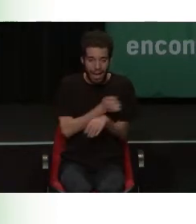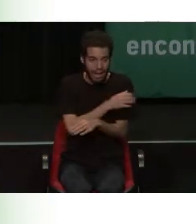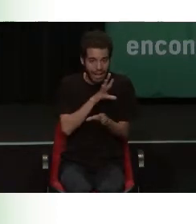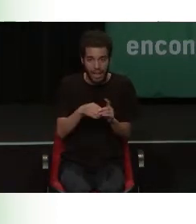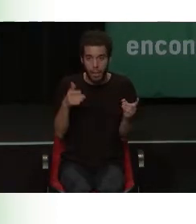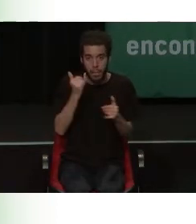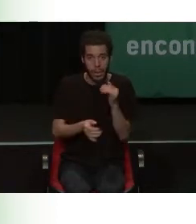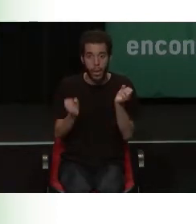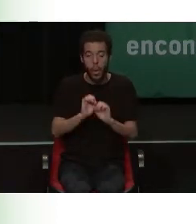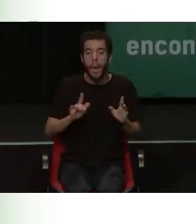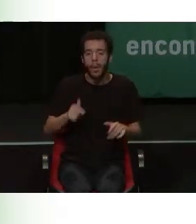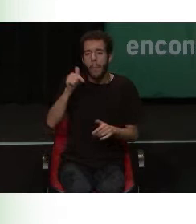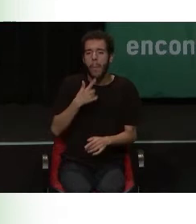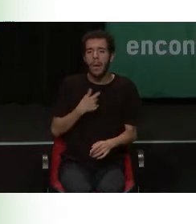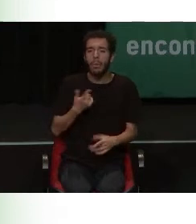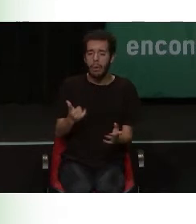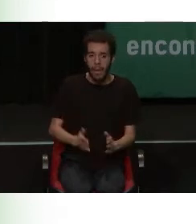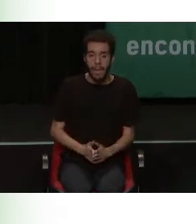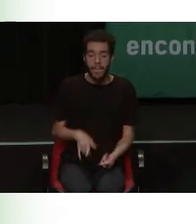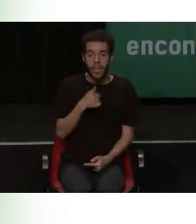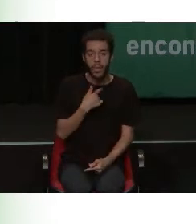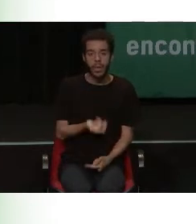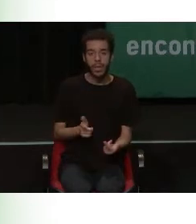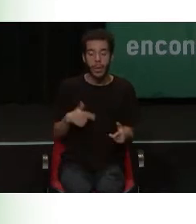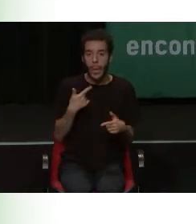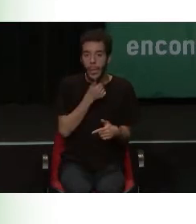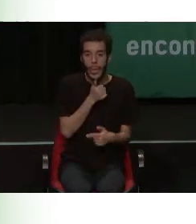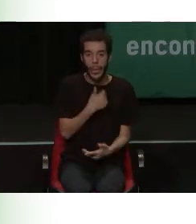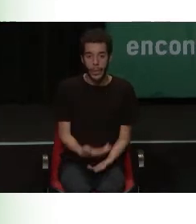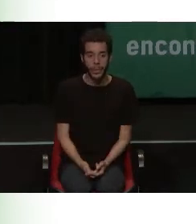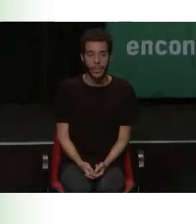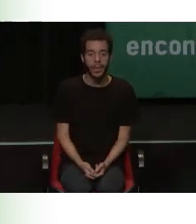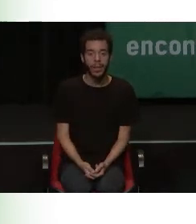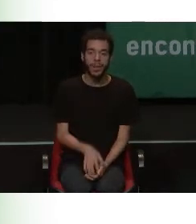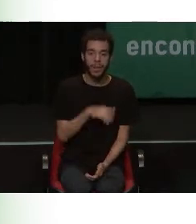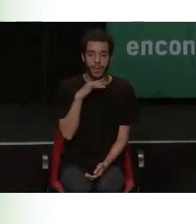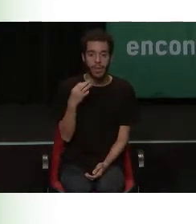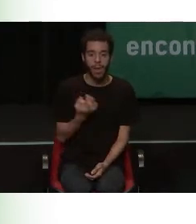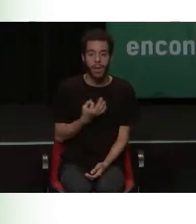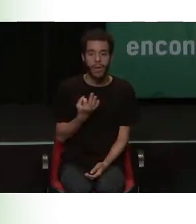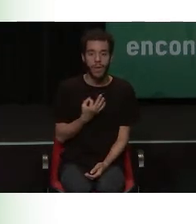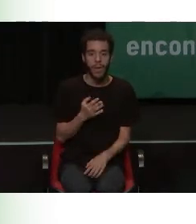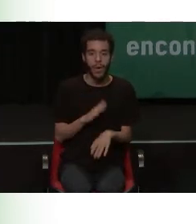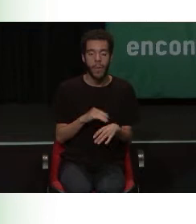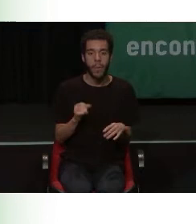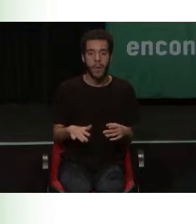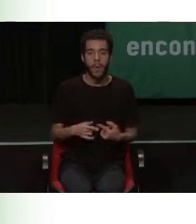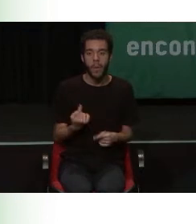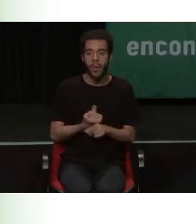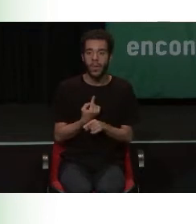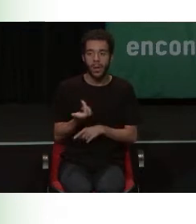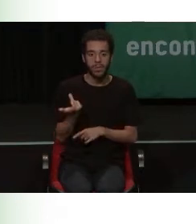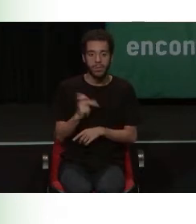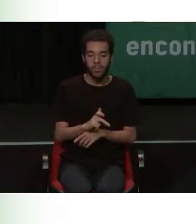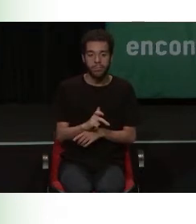a primeira coisa que nos perguntam é como é que eu devo proceder? E foi giro que uma coisa muito aplicada que aconteceu